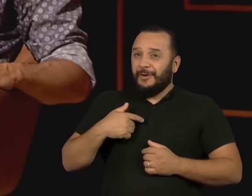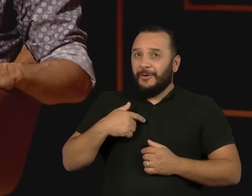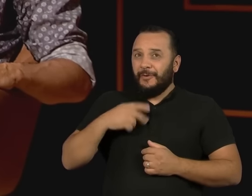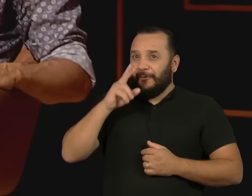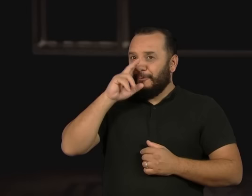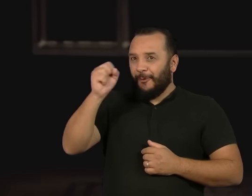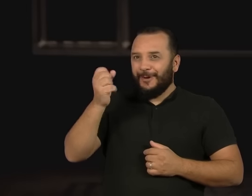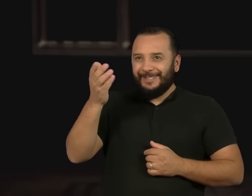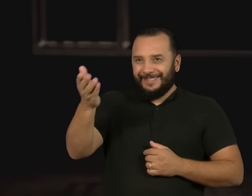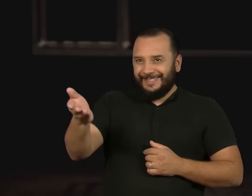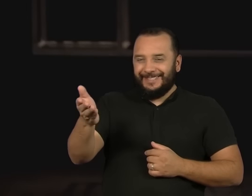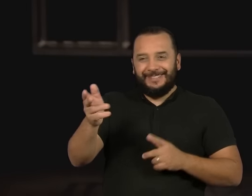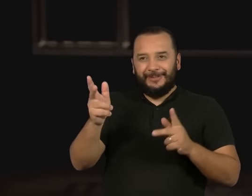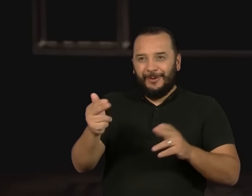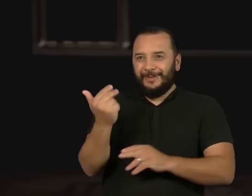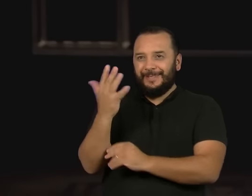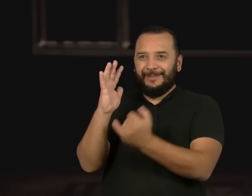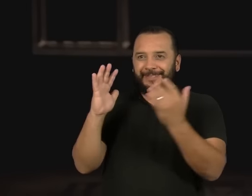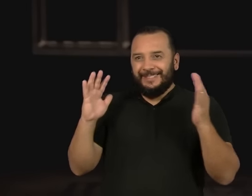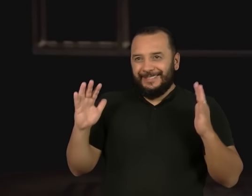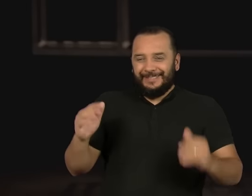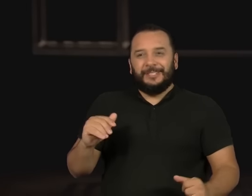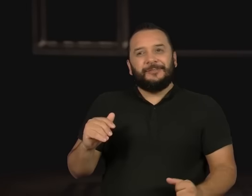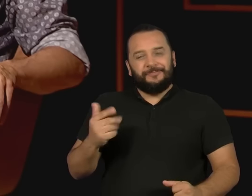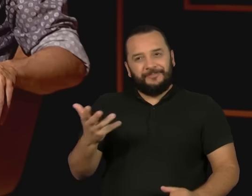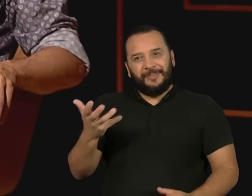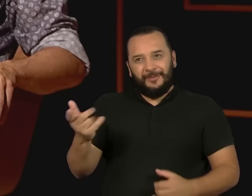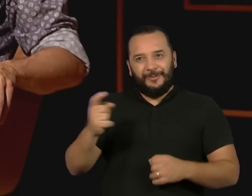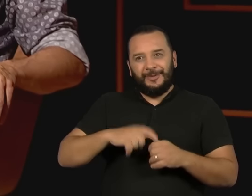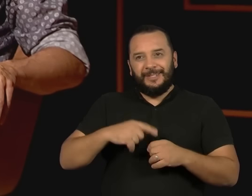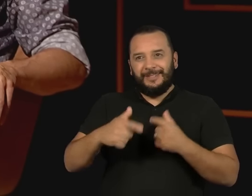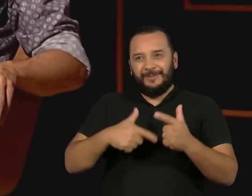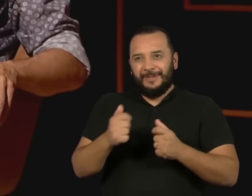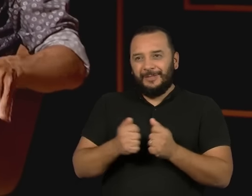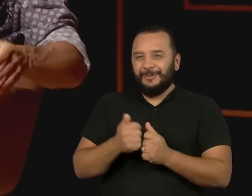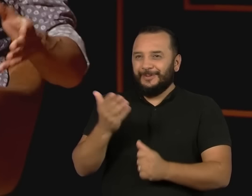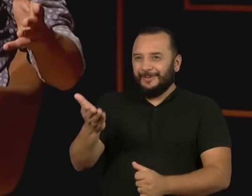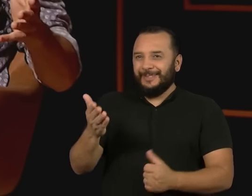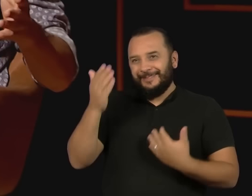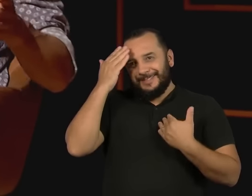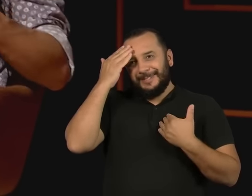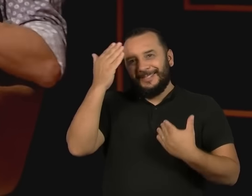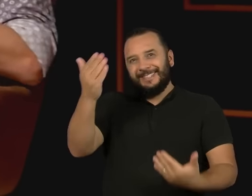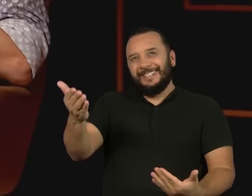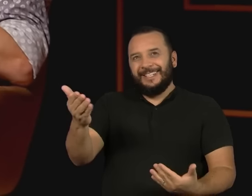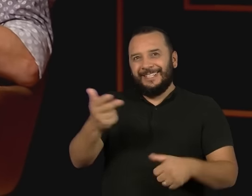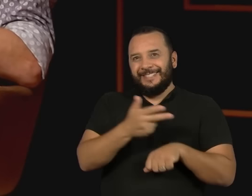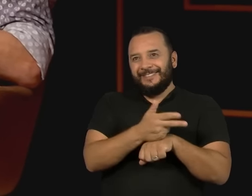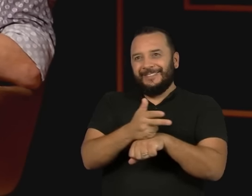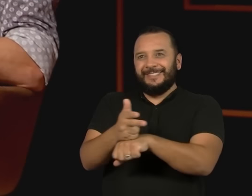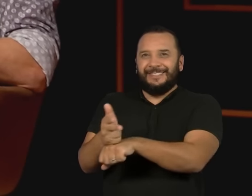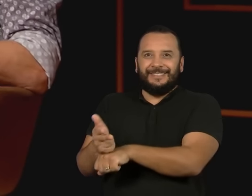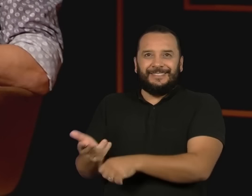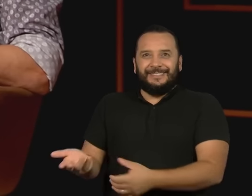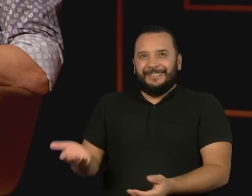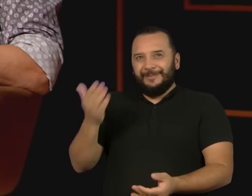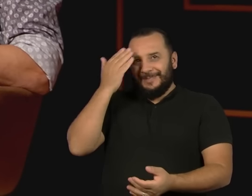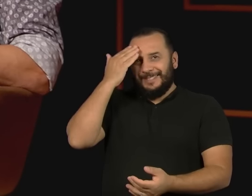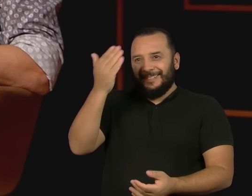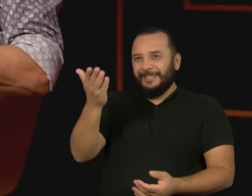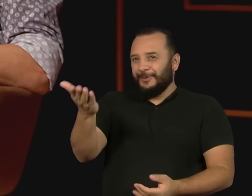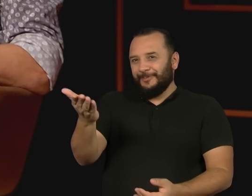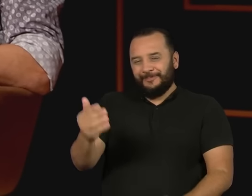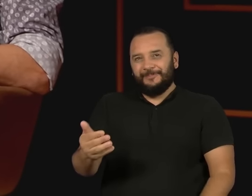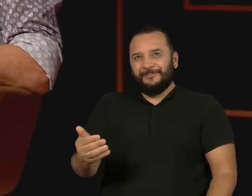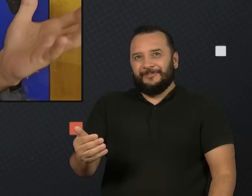uma força da natureza. Quero muito voltar a trabalhar com ele. Ai, gente, obrigado, que delícia de depoimentos.